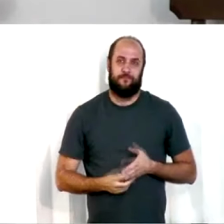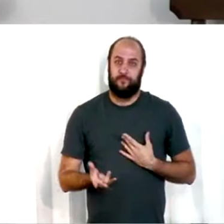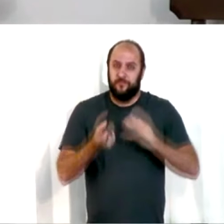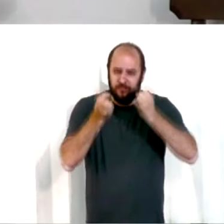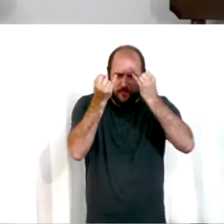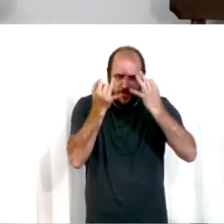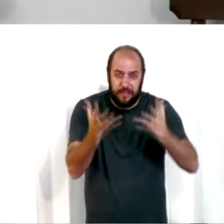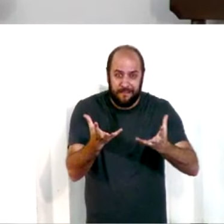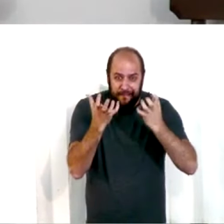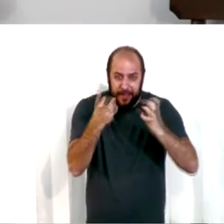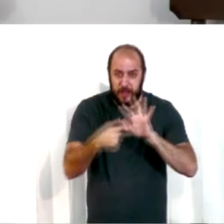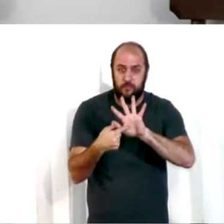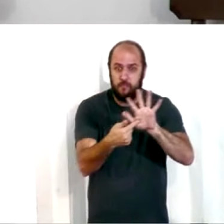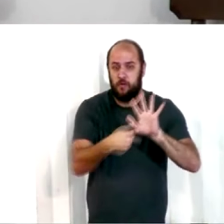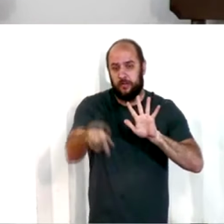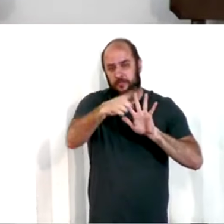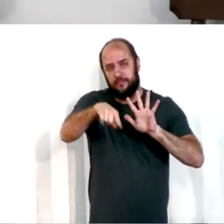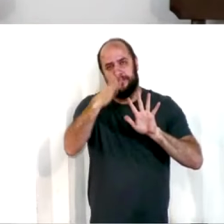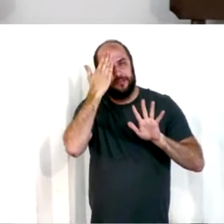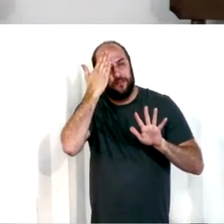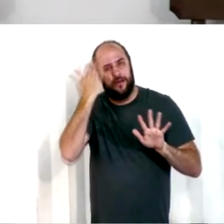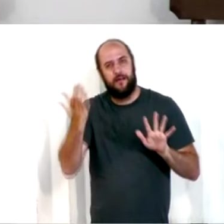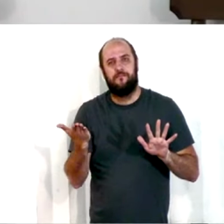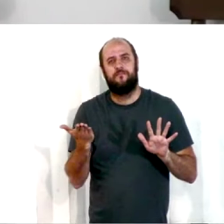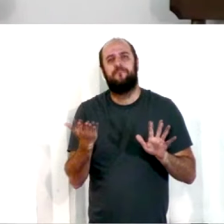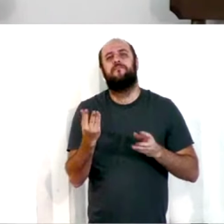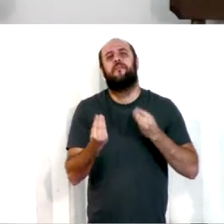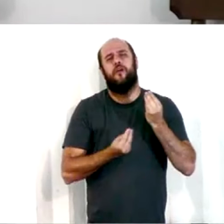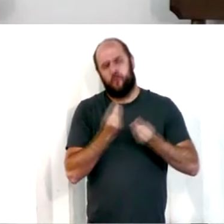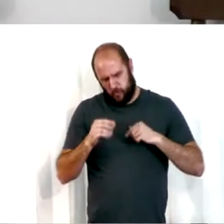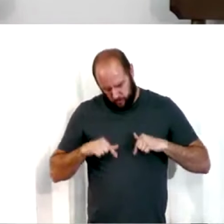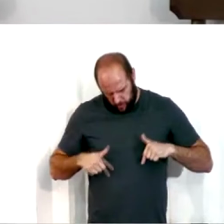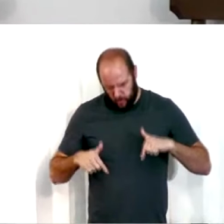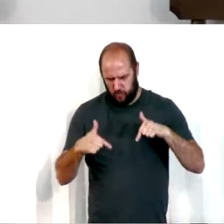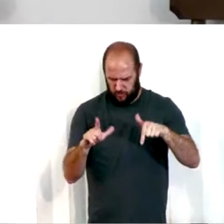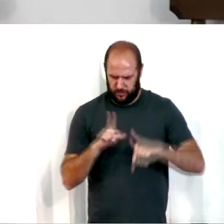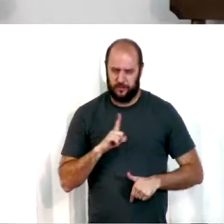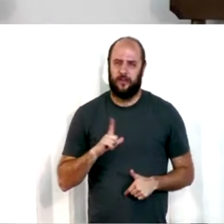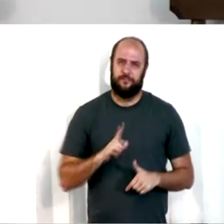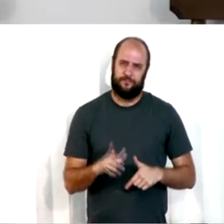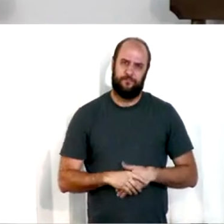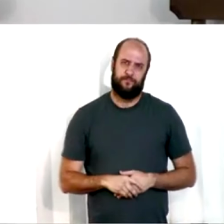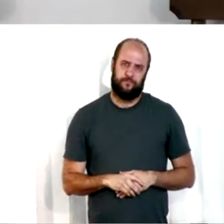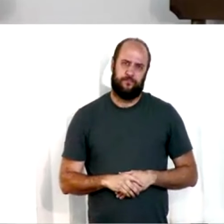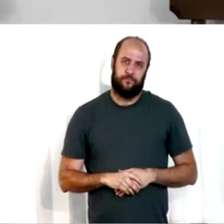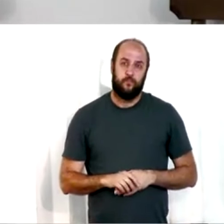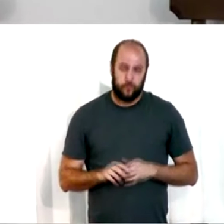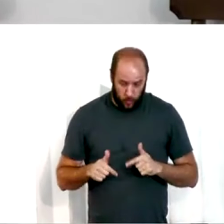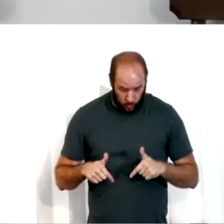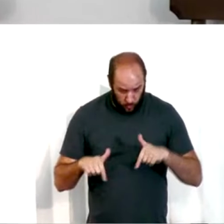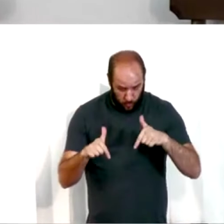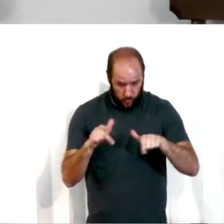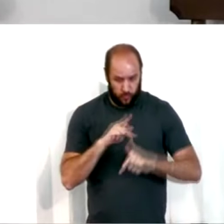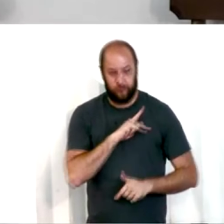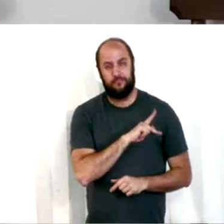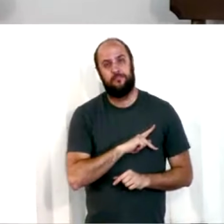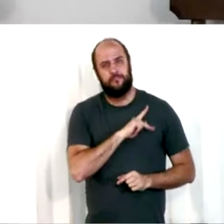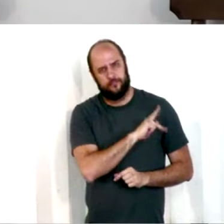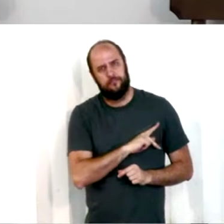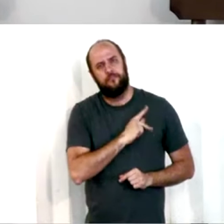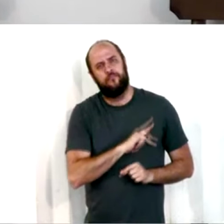vocês saibam. Saibam o quê? Quão grande luta venho mantendo por vós. A luta de Paulo, a luta do guerreiro